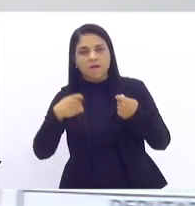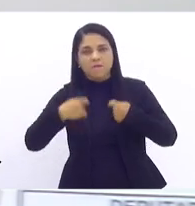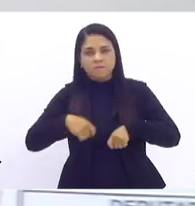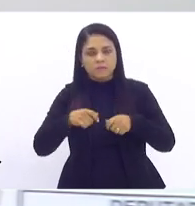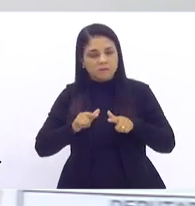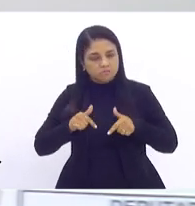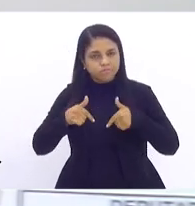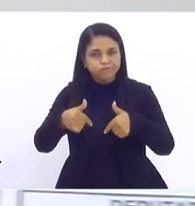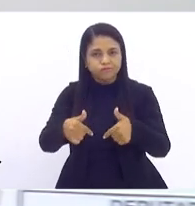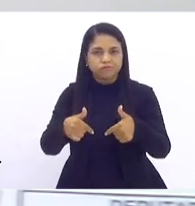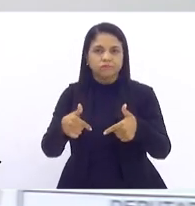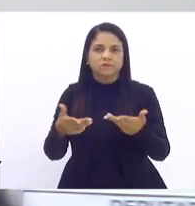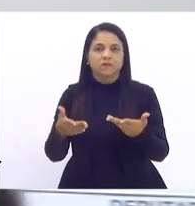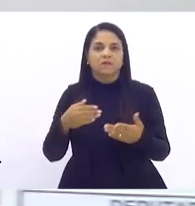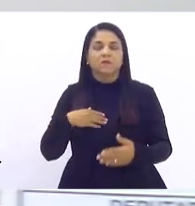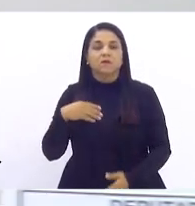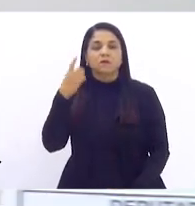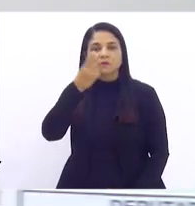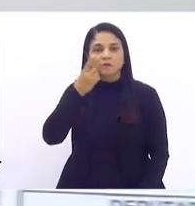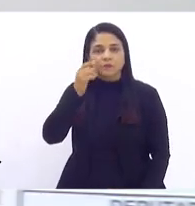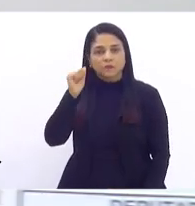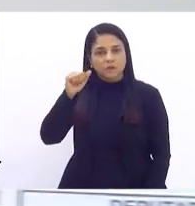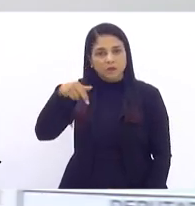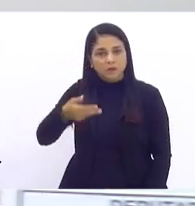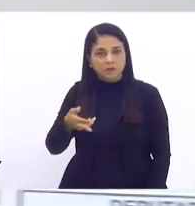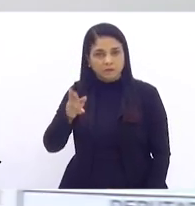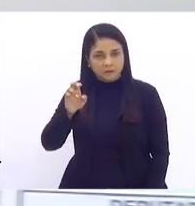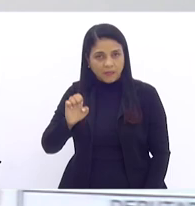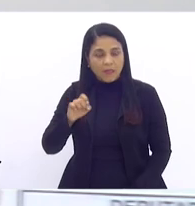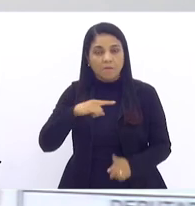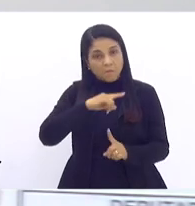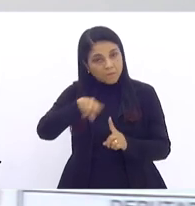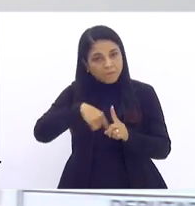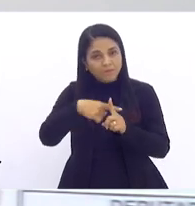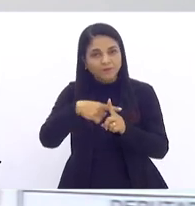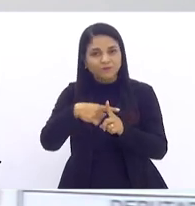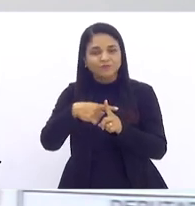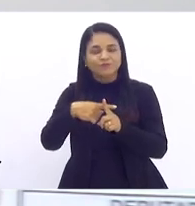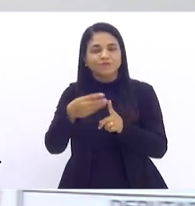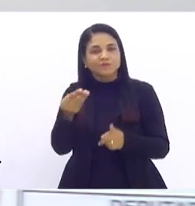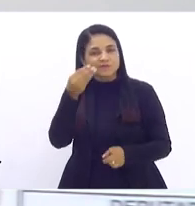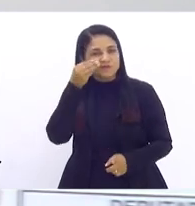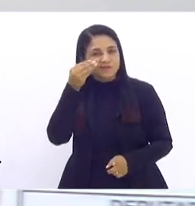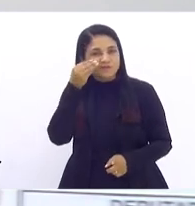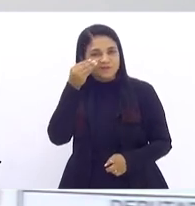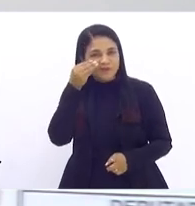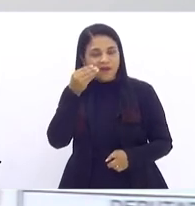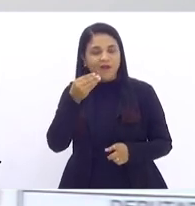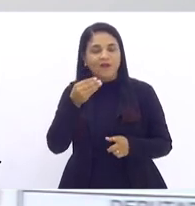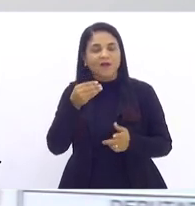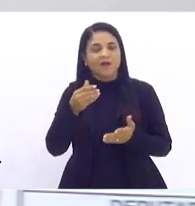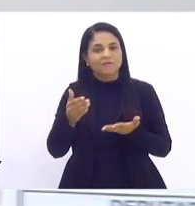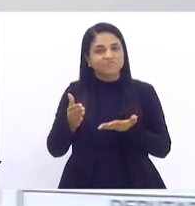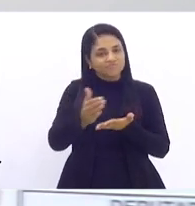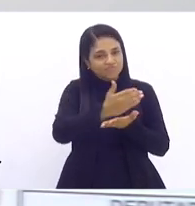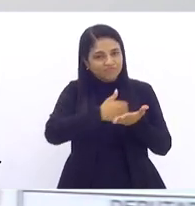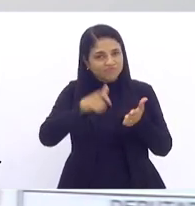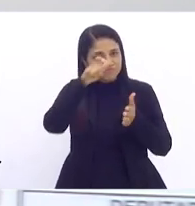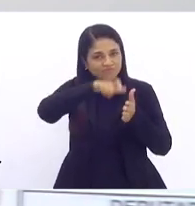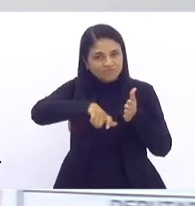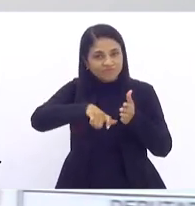e a ideia inclusive do deputado André é muito positivo no sentido de tentar também a partir da reforma tributária